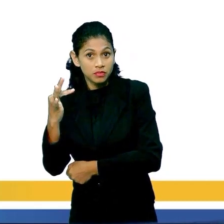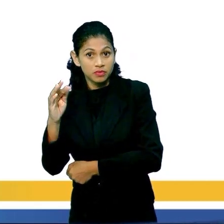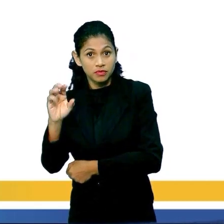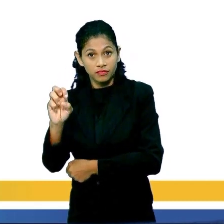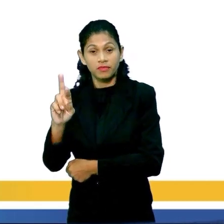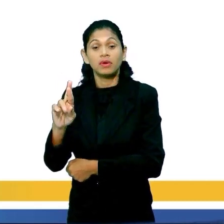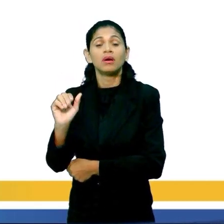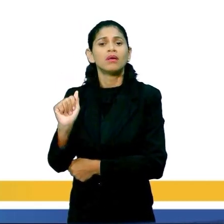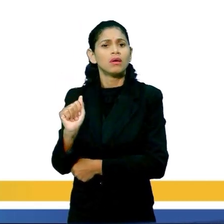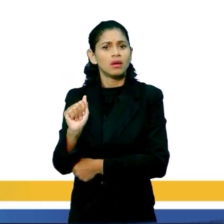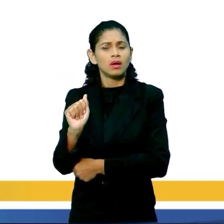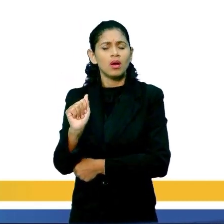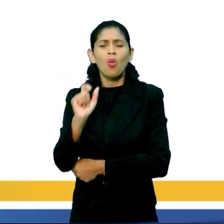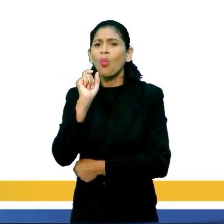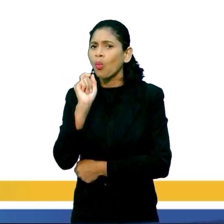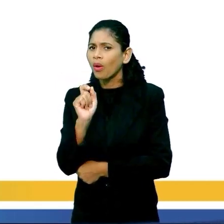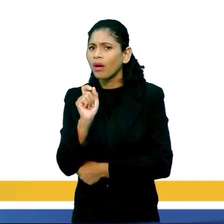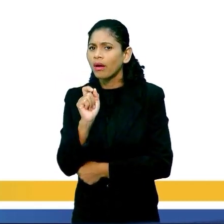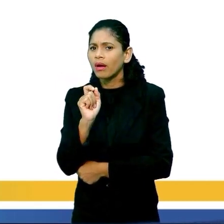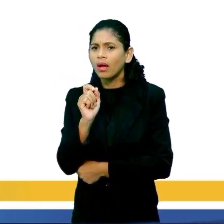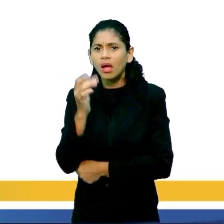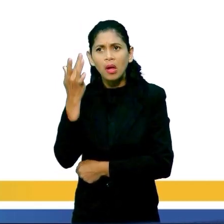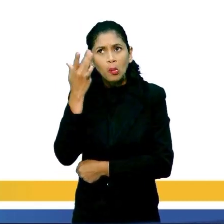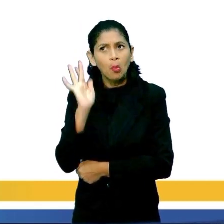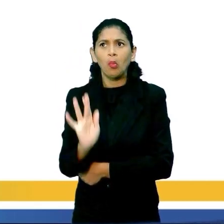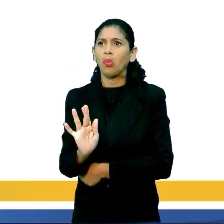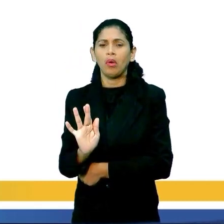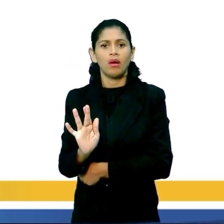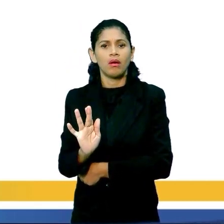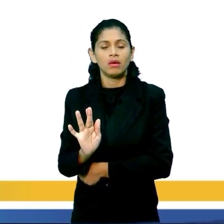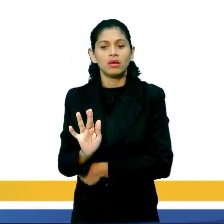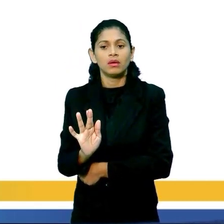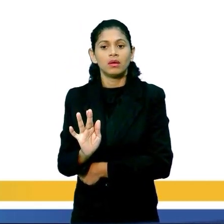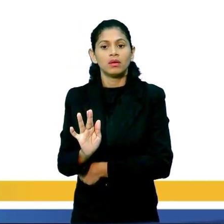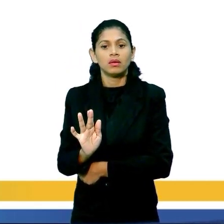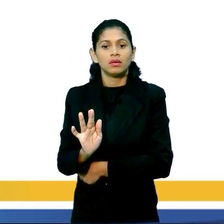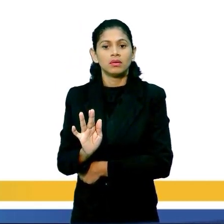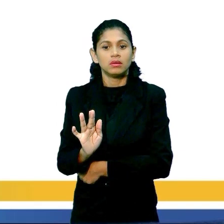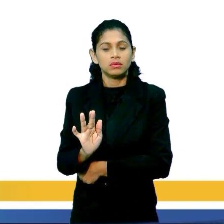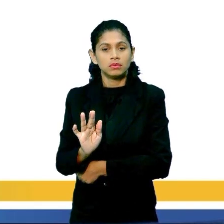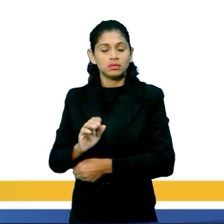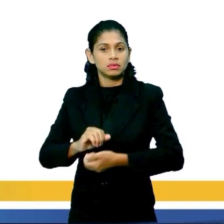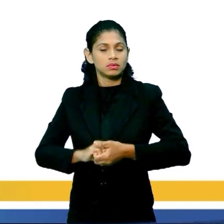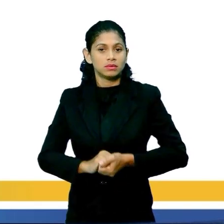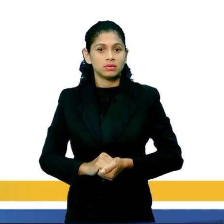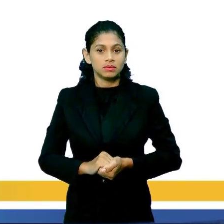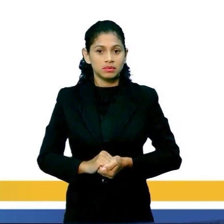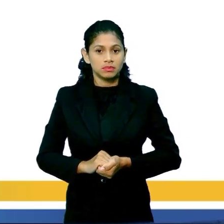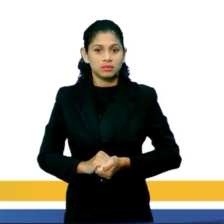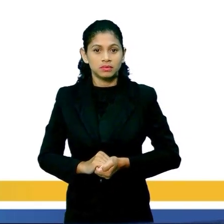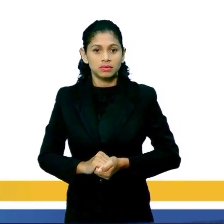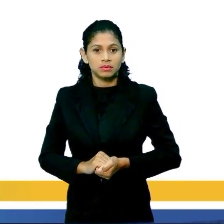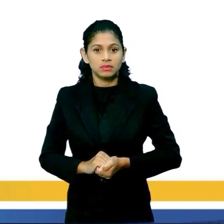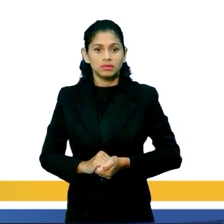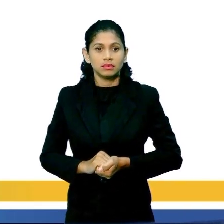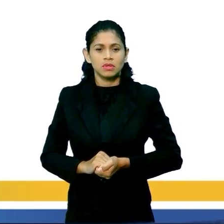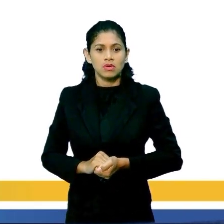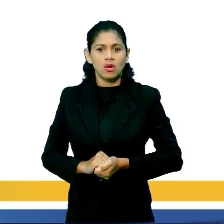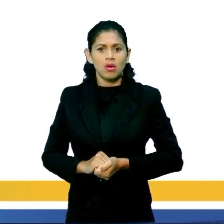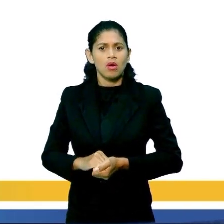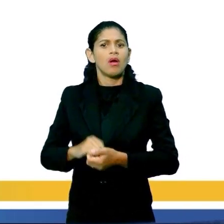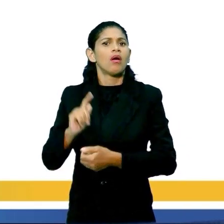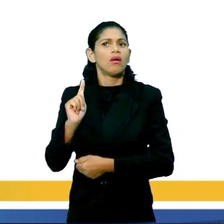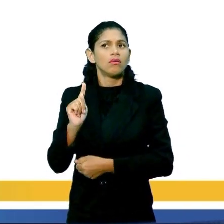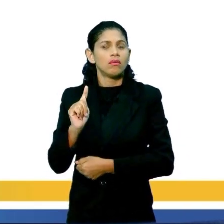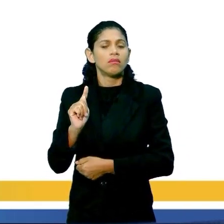quantas sfera e que ali o ar tava ali não sei o qu oxigênio e tudo mais outros né outros gases esse atmosfera sei